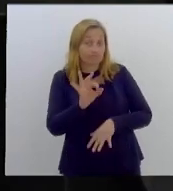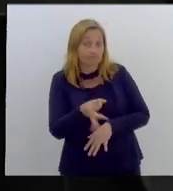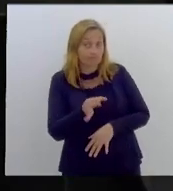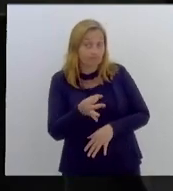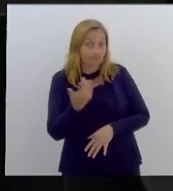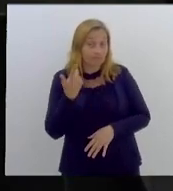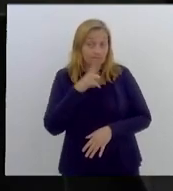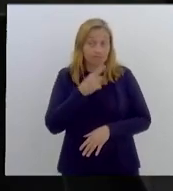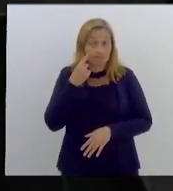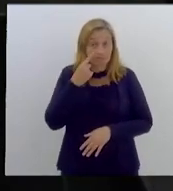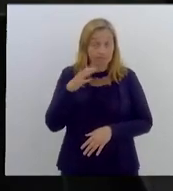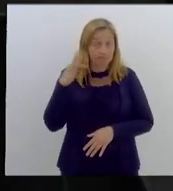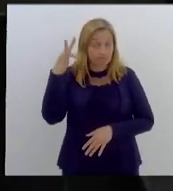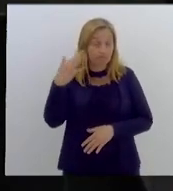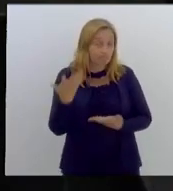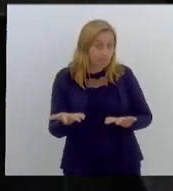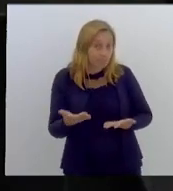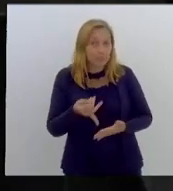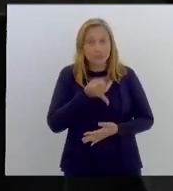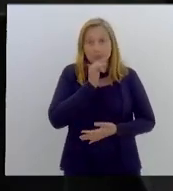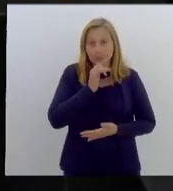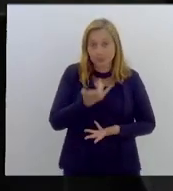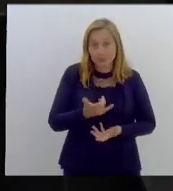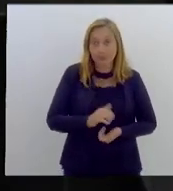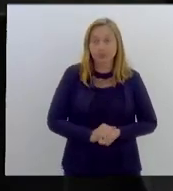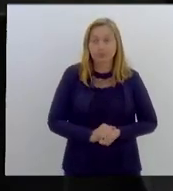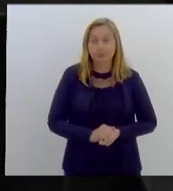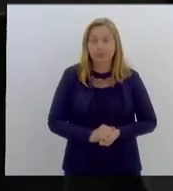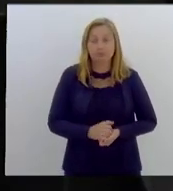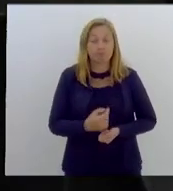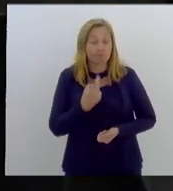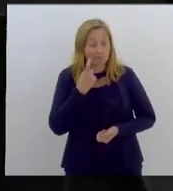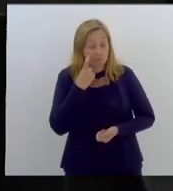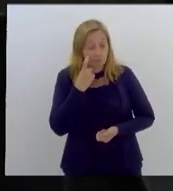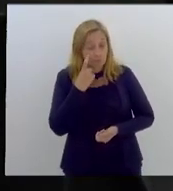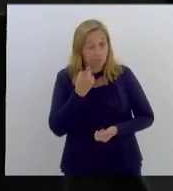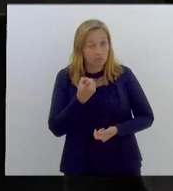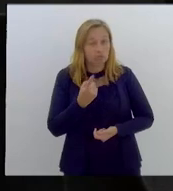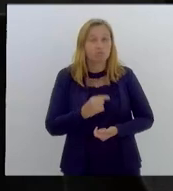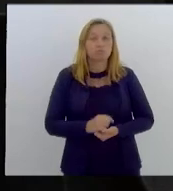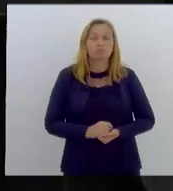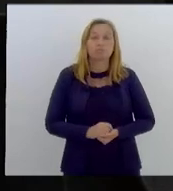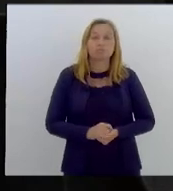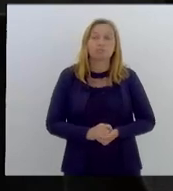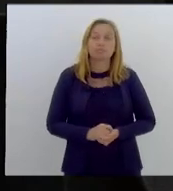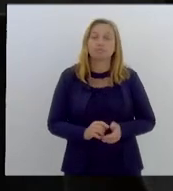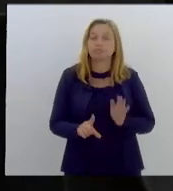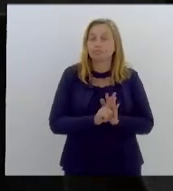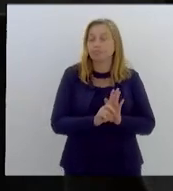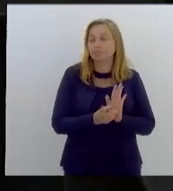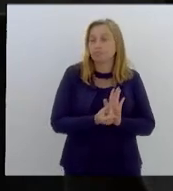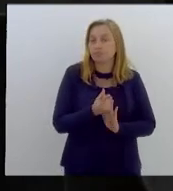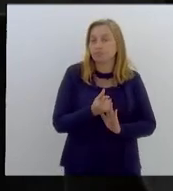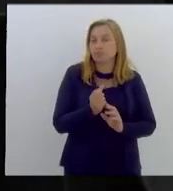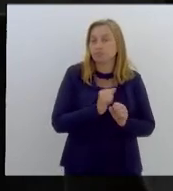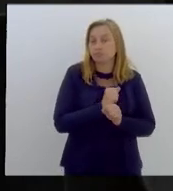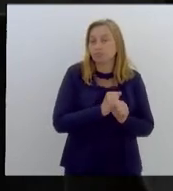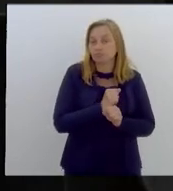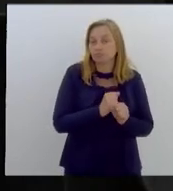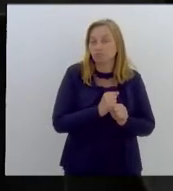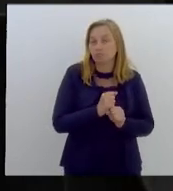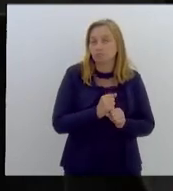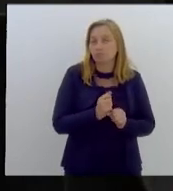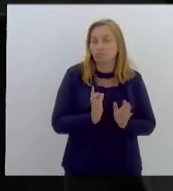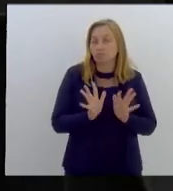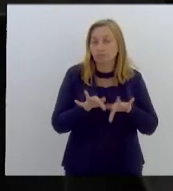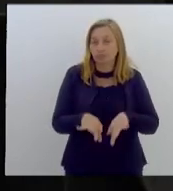só consegue ver mais à frente. Por exemplo, se a gente olha na lei orçamentária anual do ano que